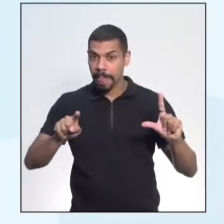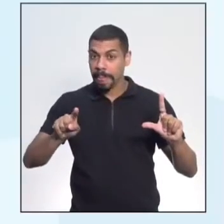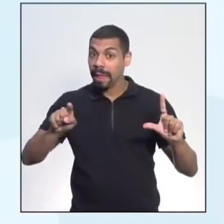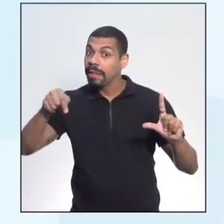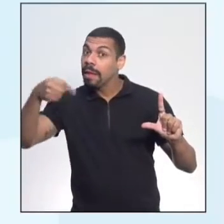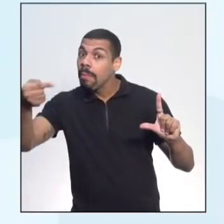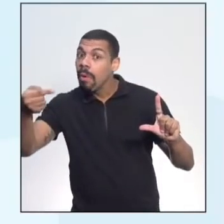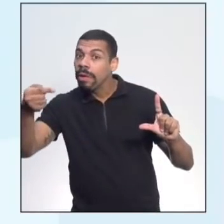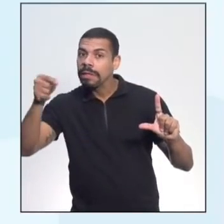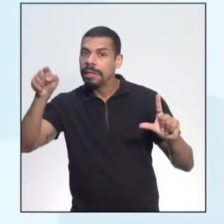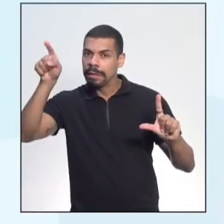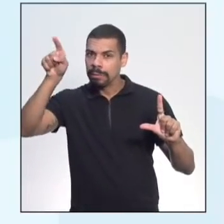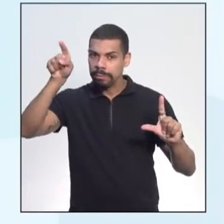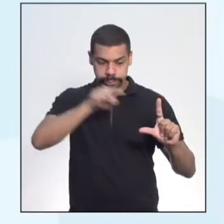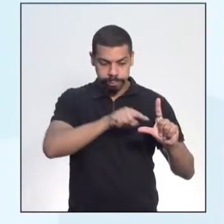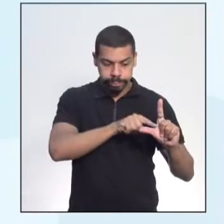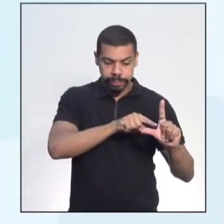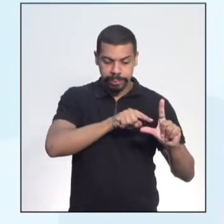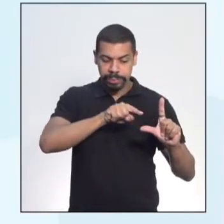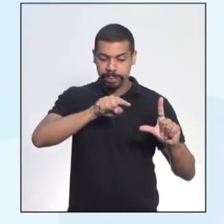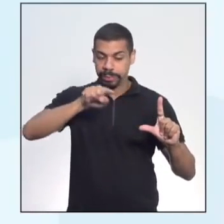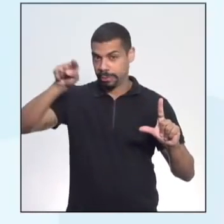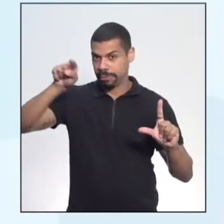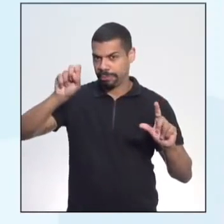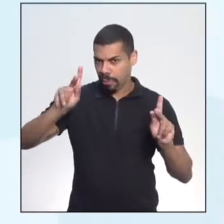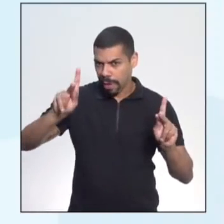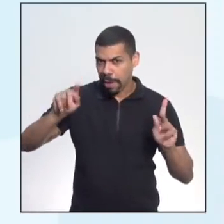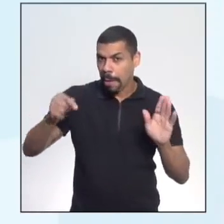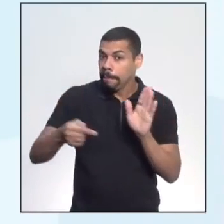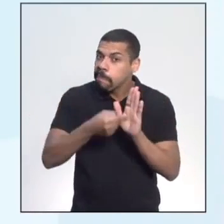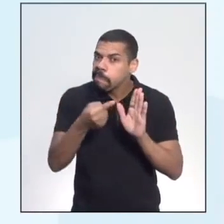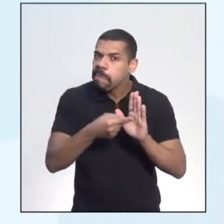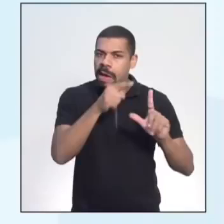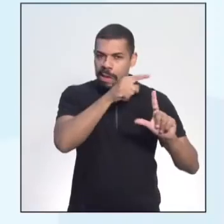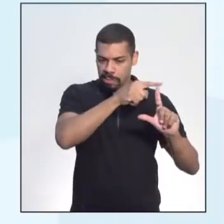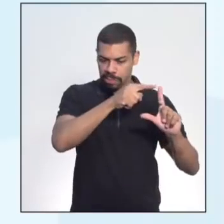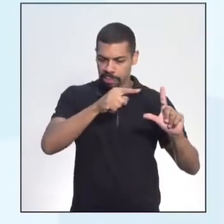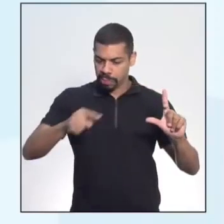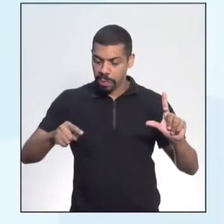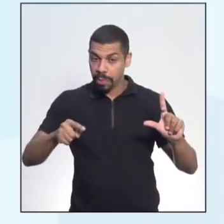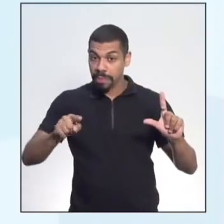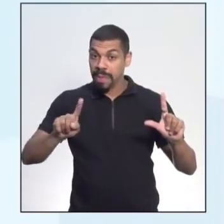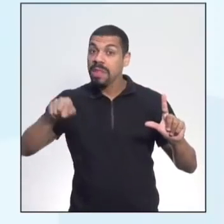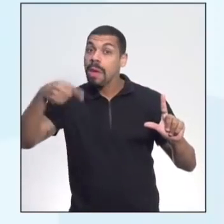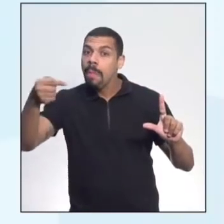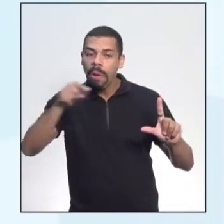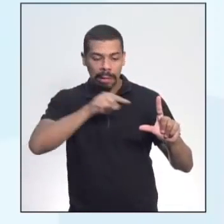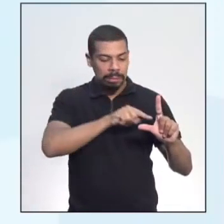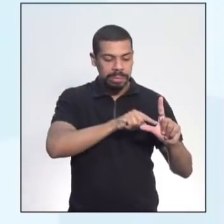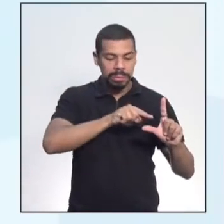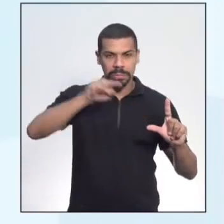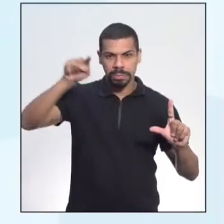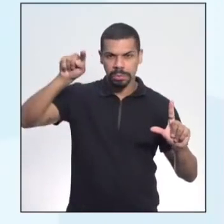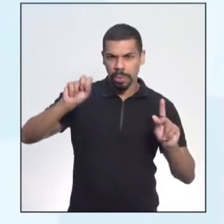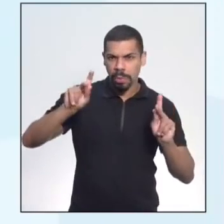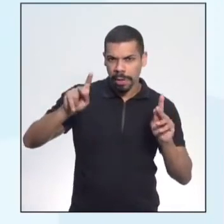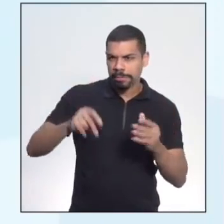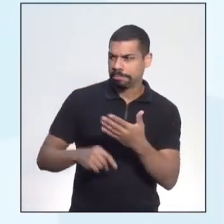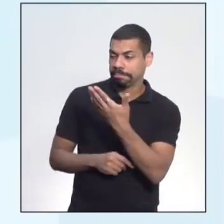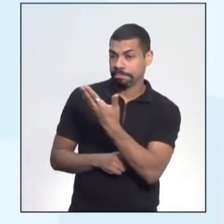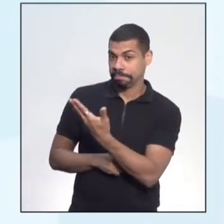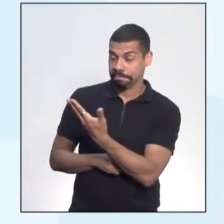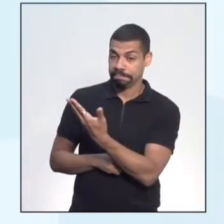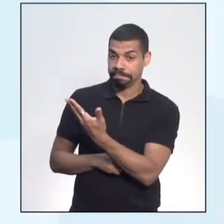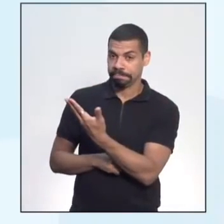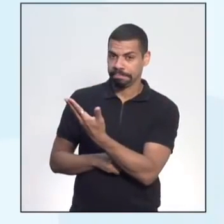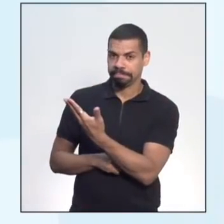eu quero a letra do gráfico, que é decrescente, e depois eu quero a letra do gráfico, que é crescente. Então, olhem as alternativas. Você